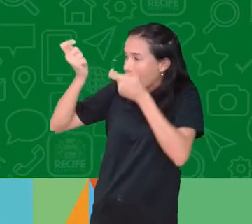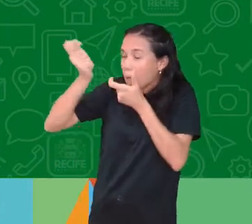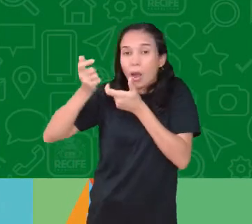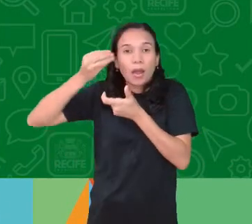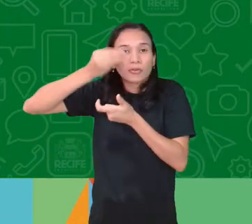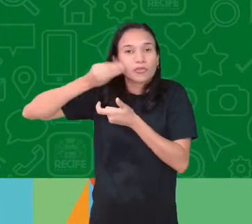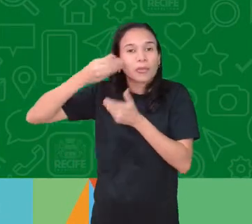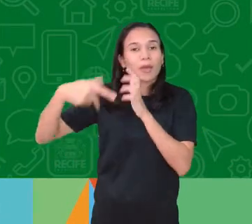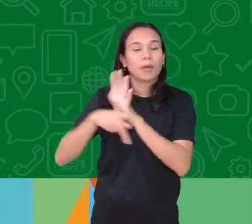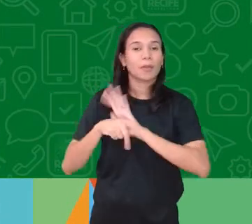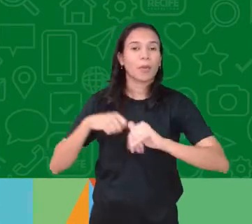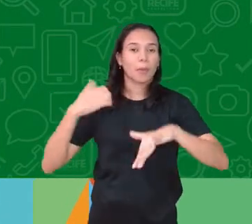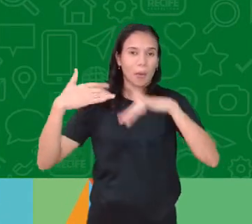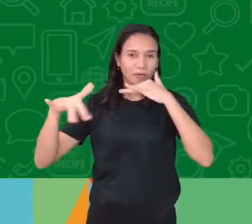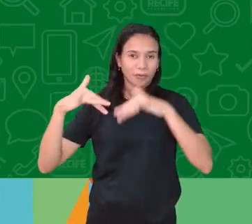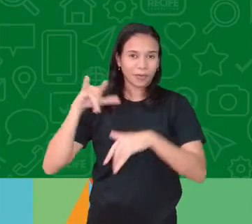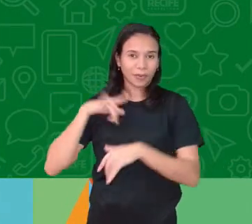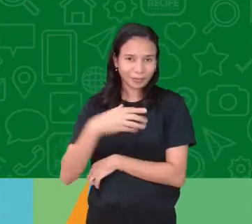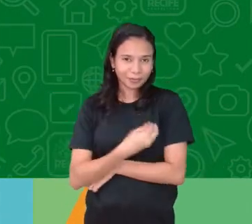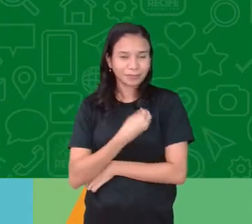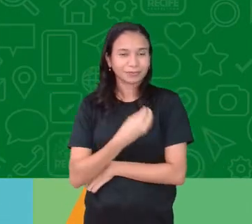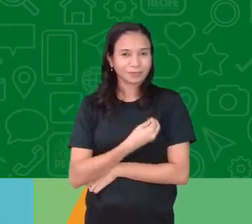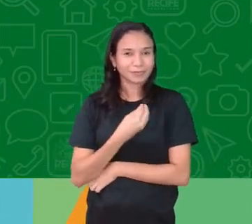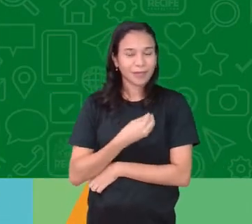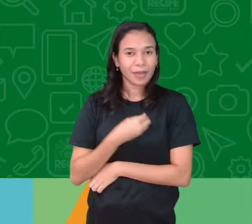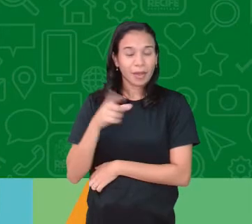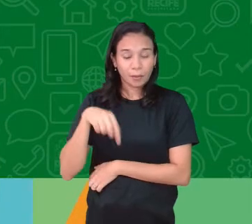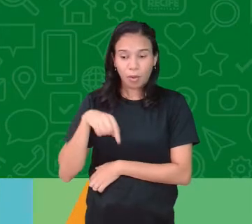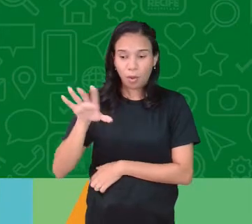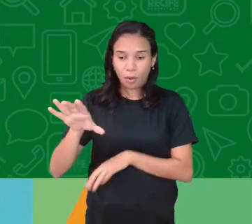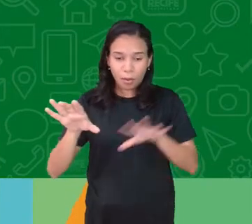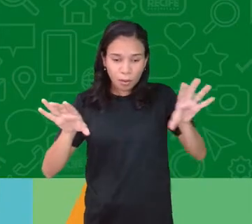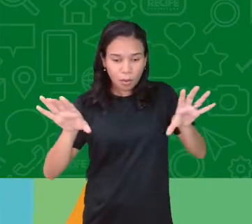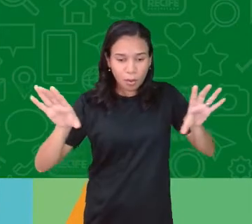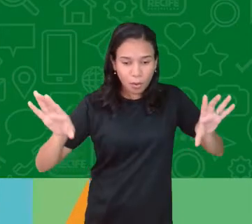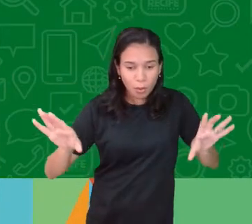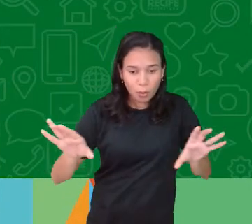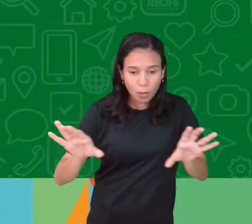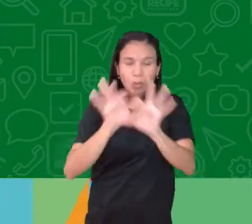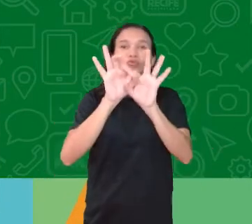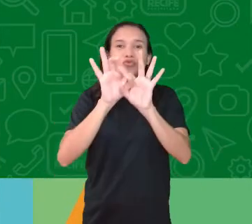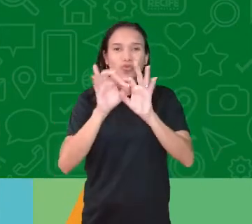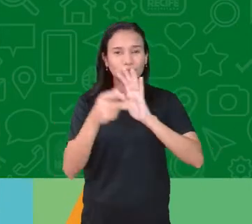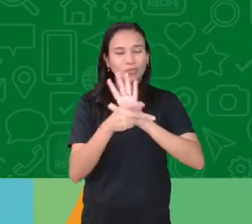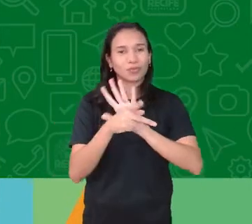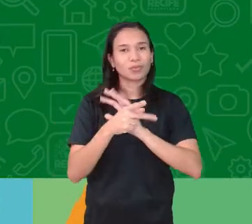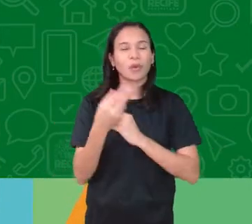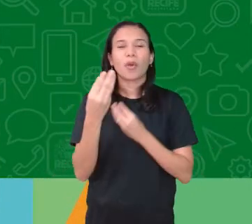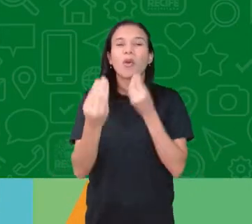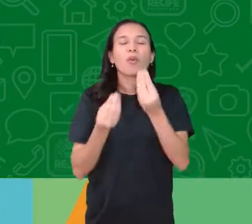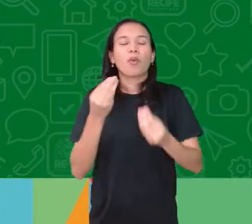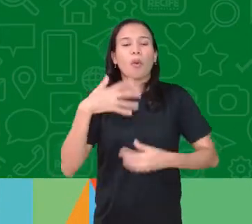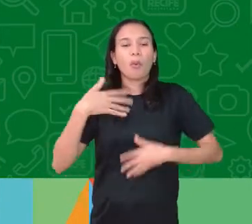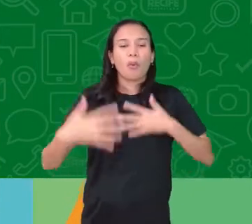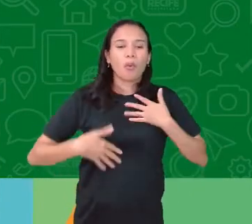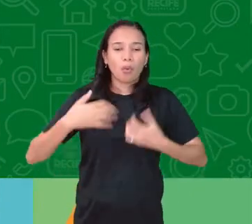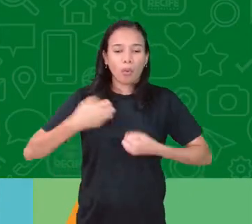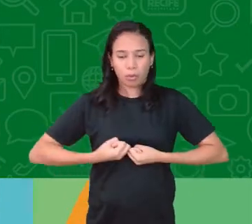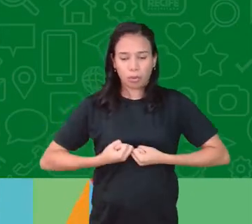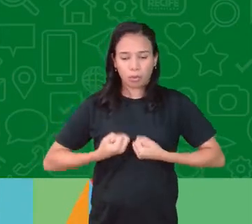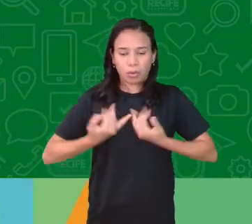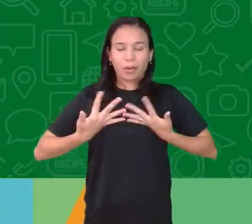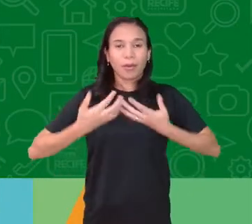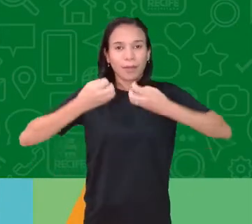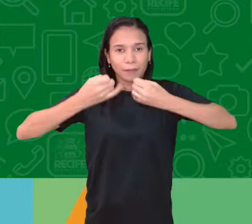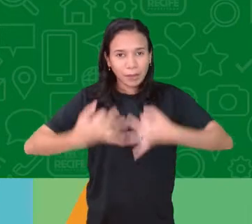nosso acervo de movimentos, enfim. Então foi uma junção do que ela queria contar e de como o nosso corpo contaria essa